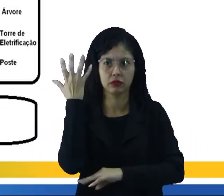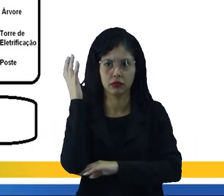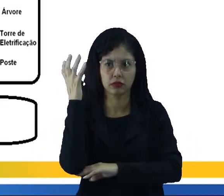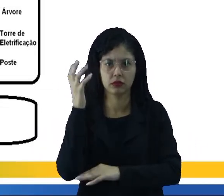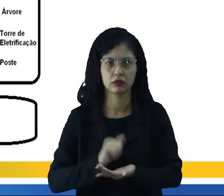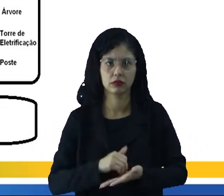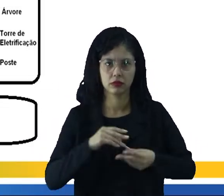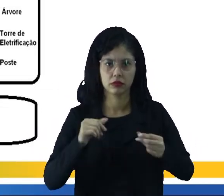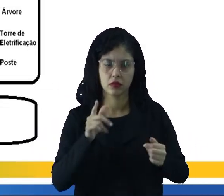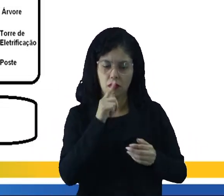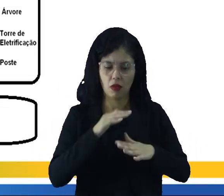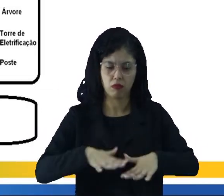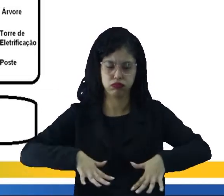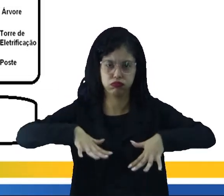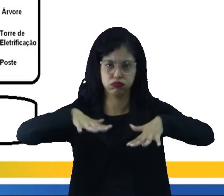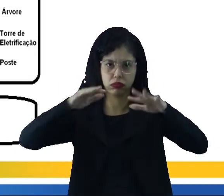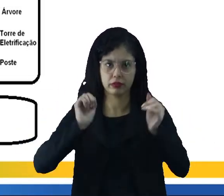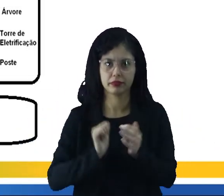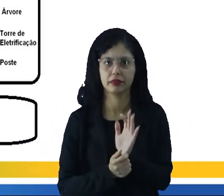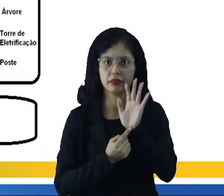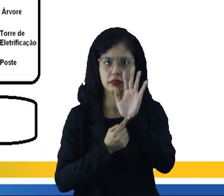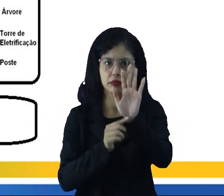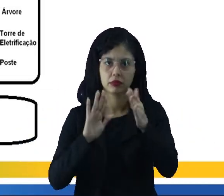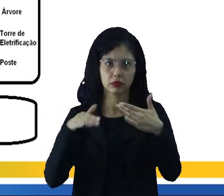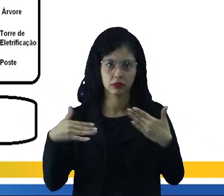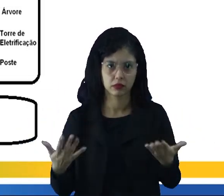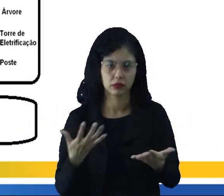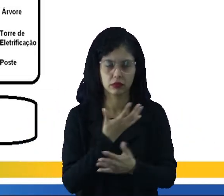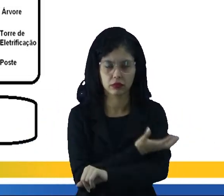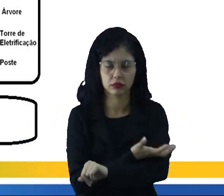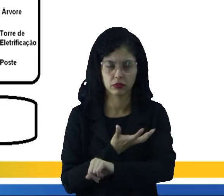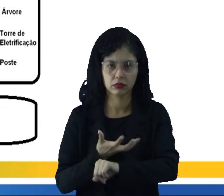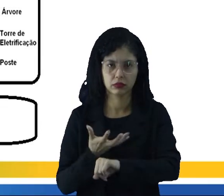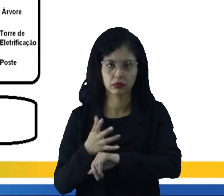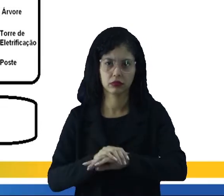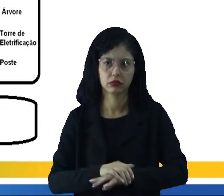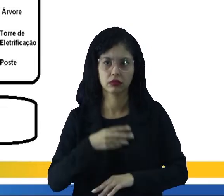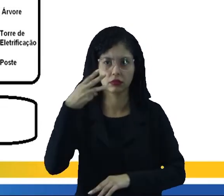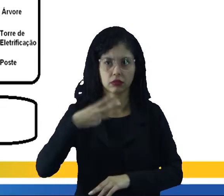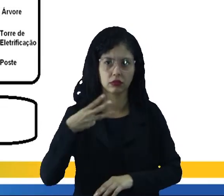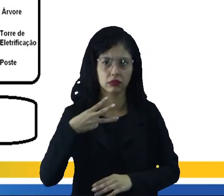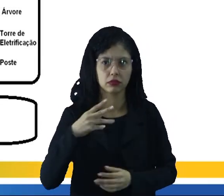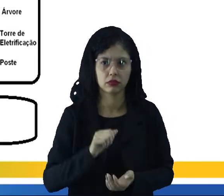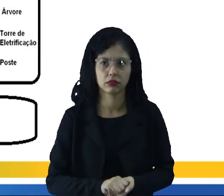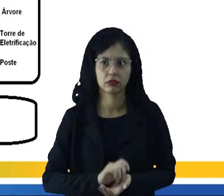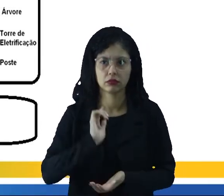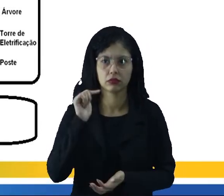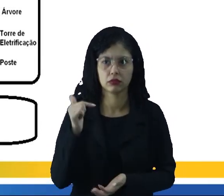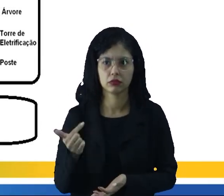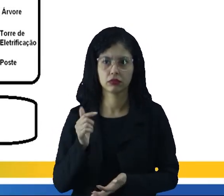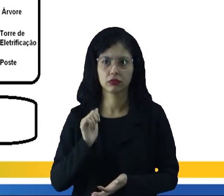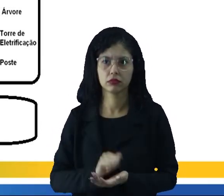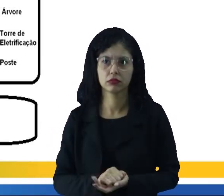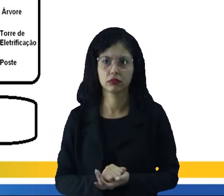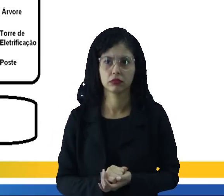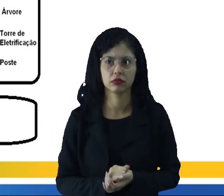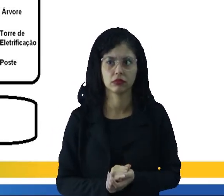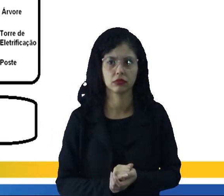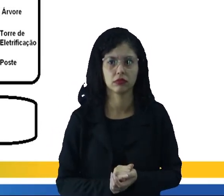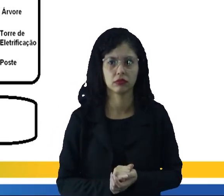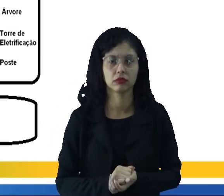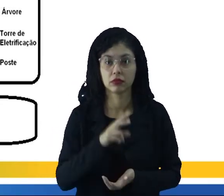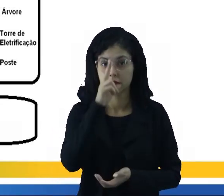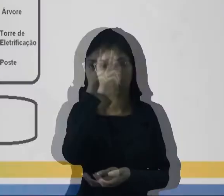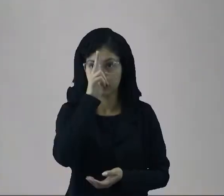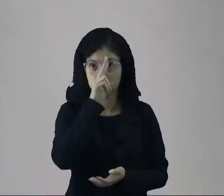ou um terreno alagado, mas mostrando o tipo de vegetação. E no terceiro quadro tem outras, é